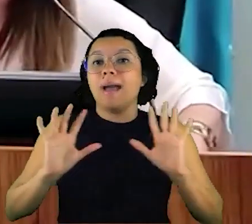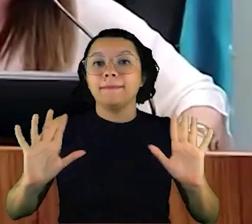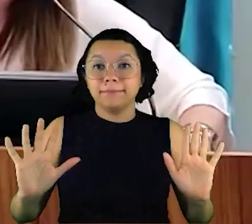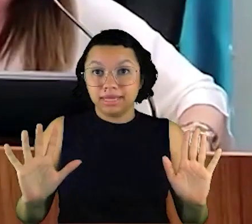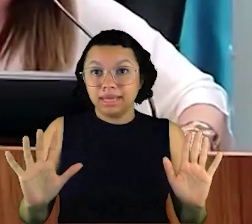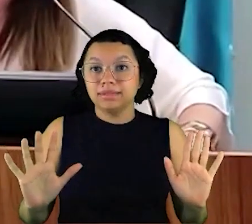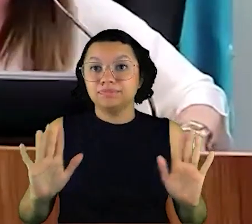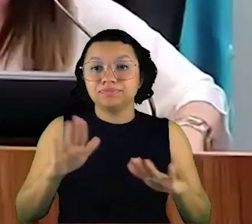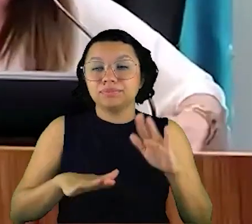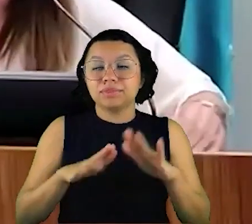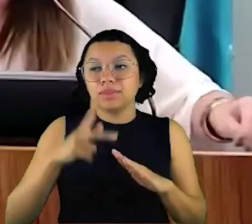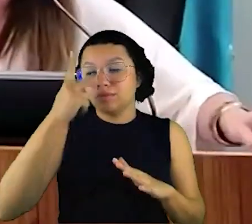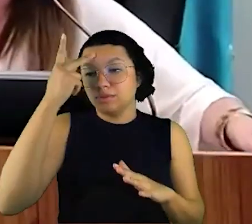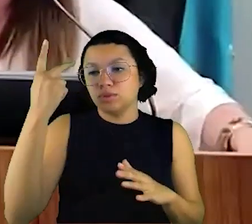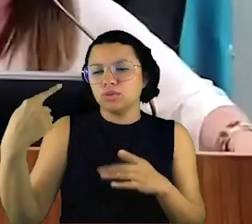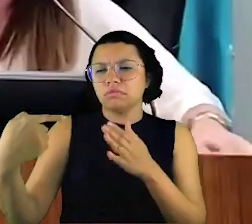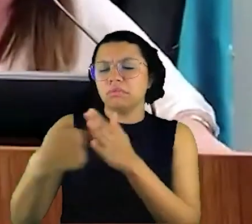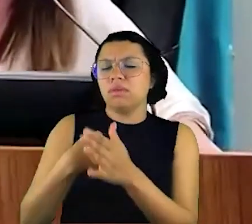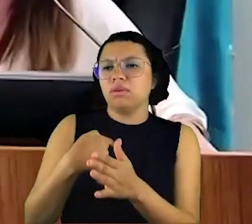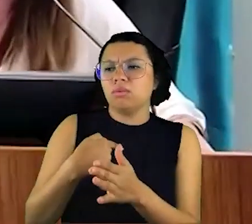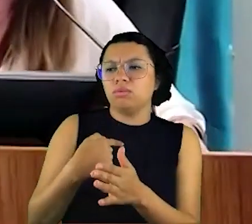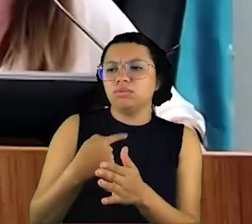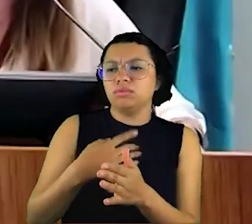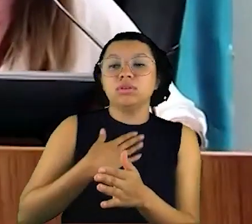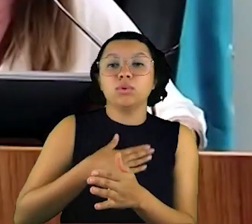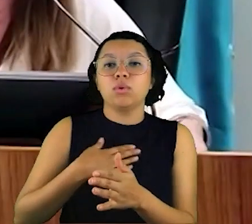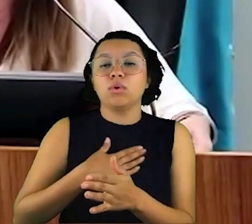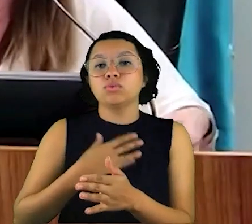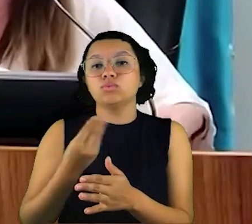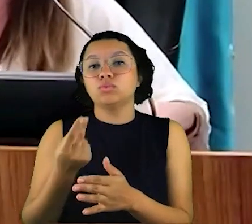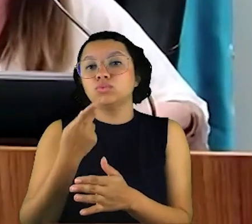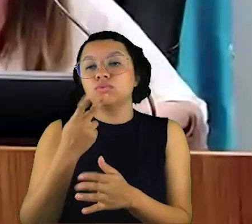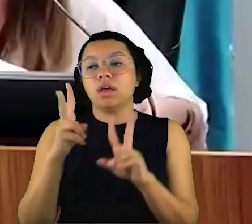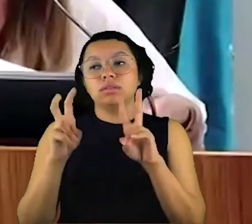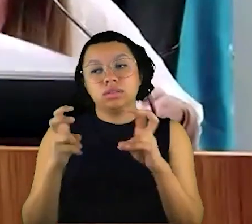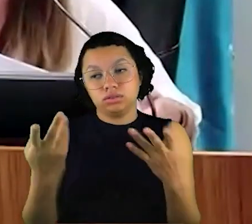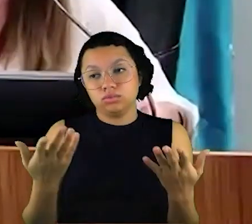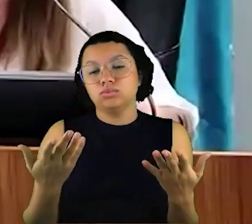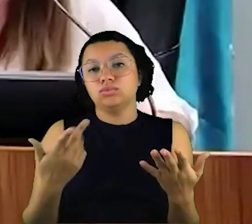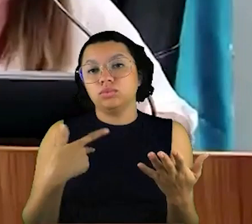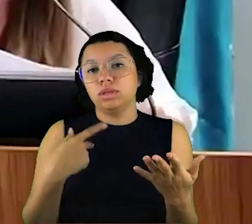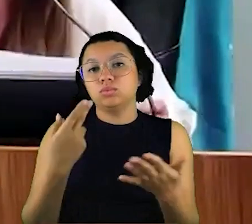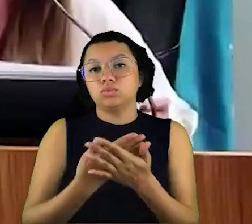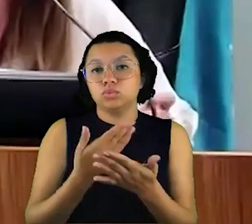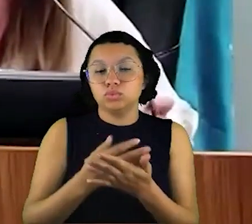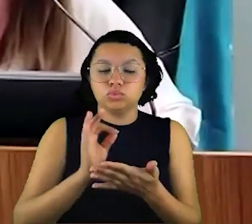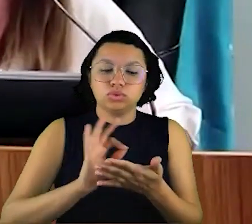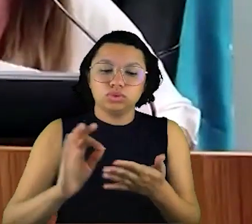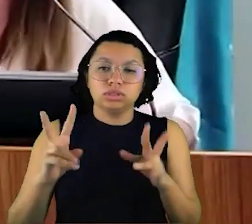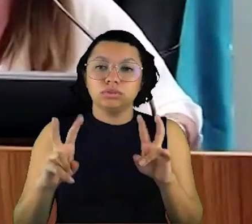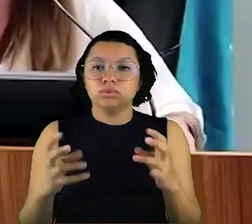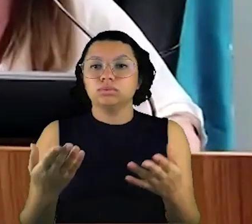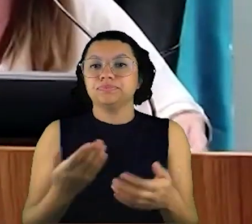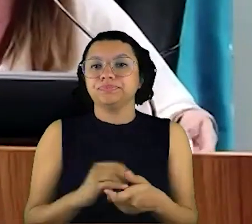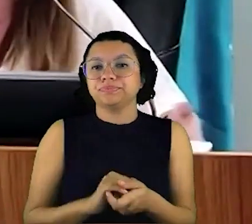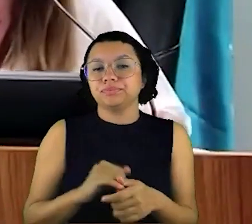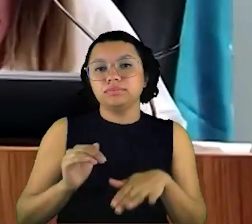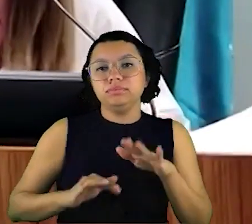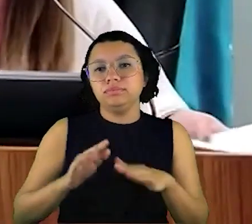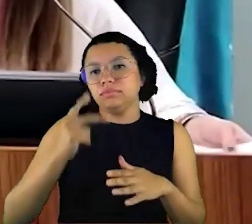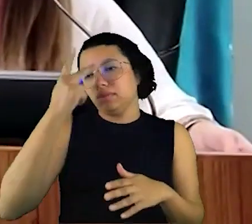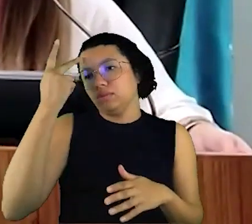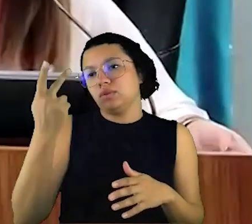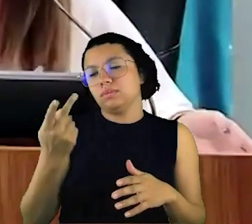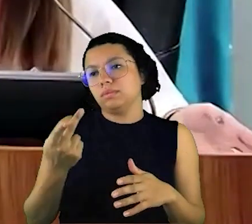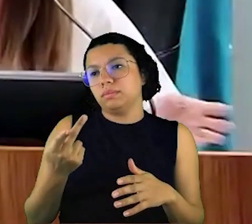aberto. Sim. Ah, às vezes as pessoas me perguntam, eu gosto muito desse assunto, estudo, escrevo sobre isso. Às vezes as